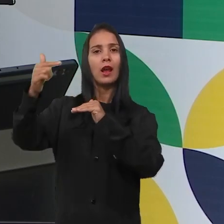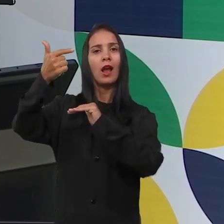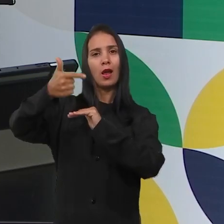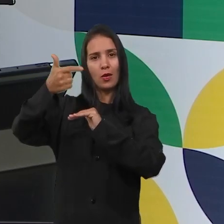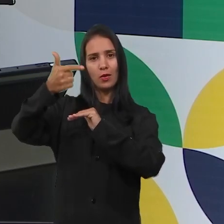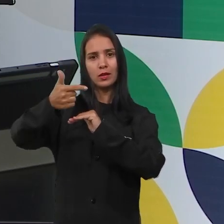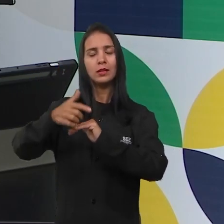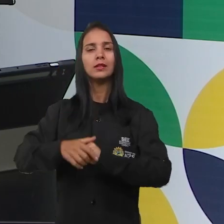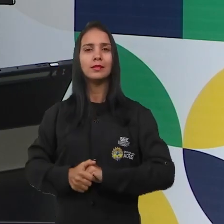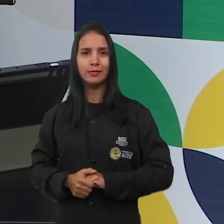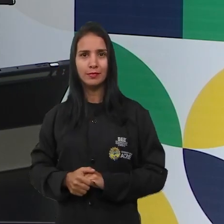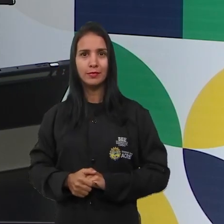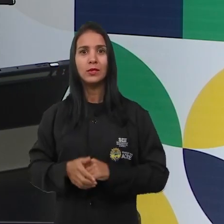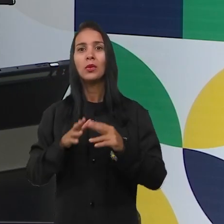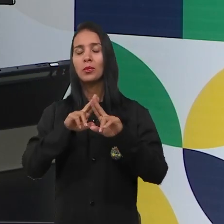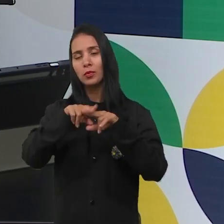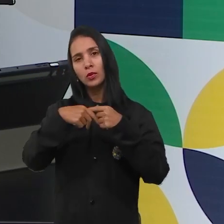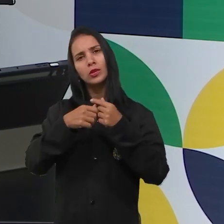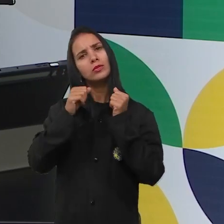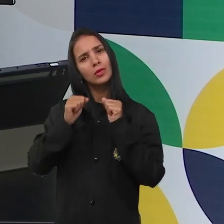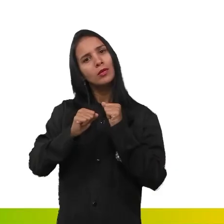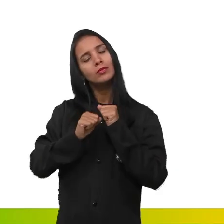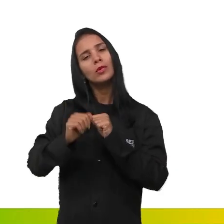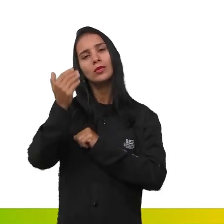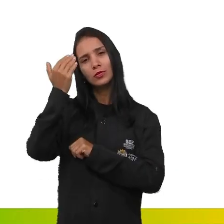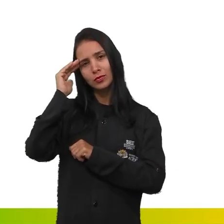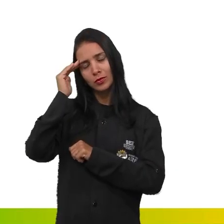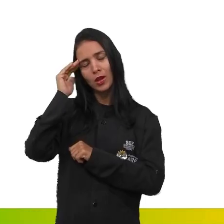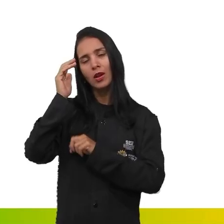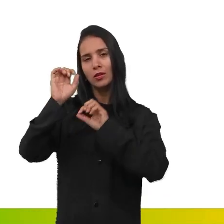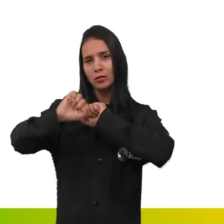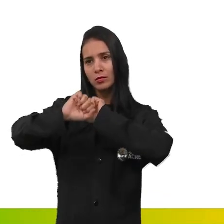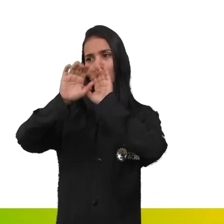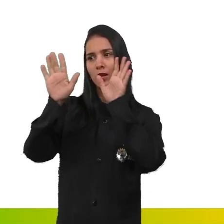cone pode ser dado por essa fórmula aqui. Veja.